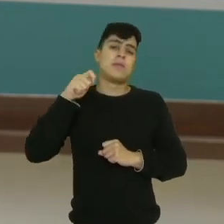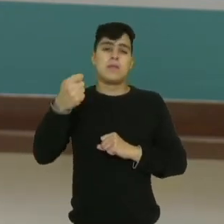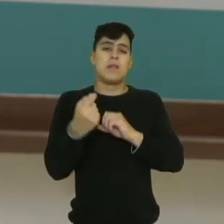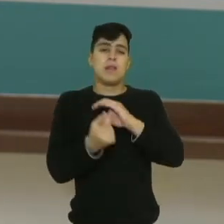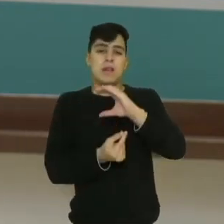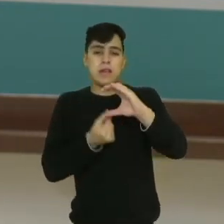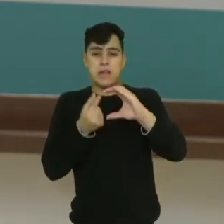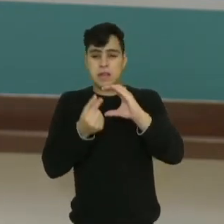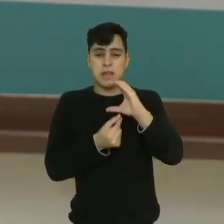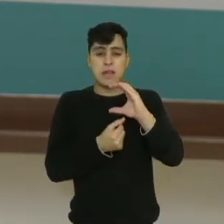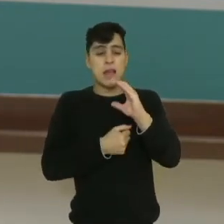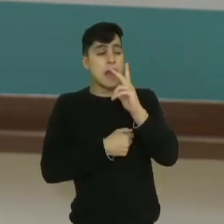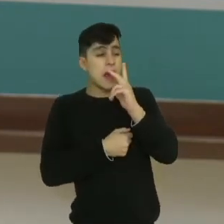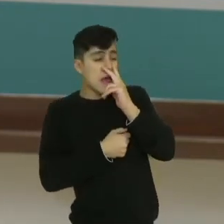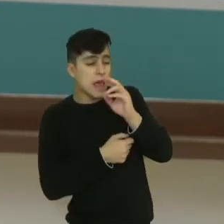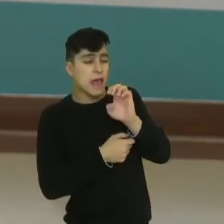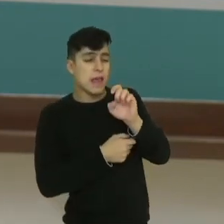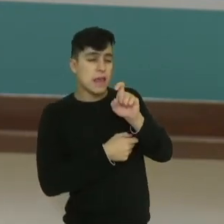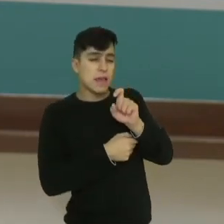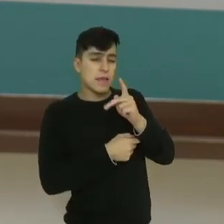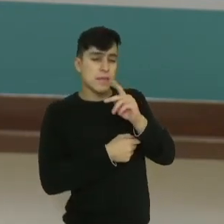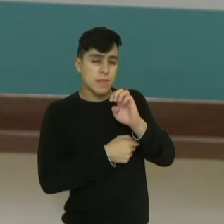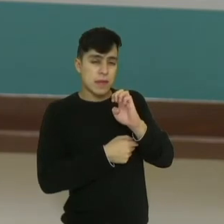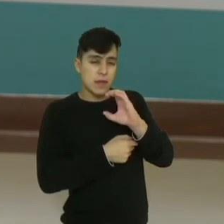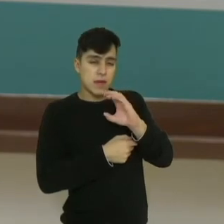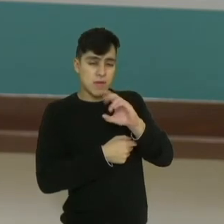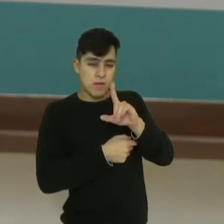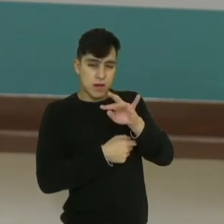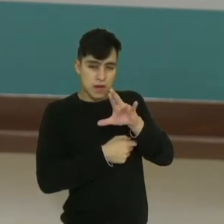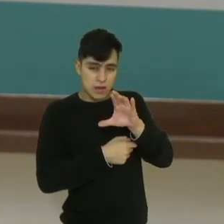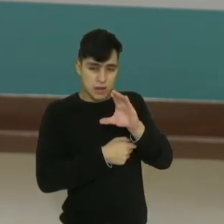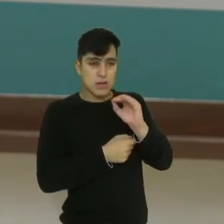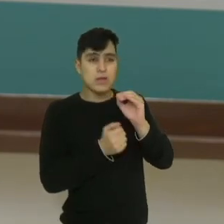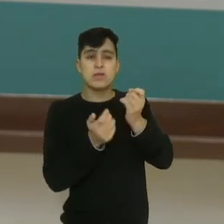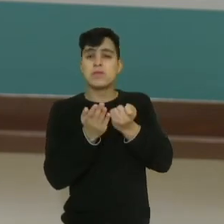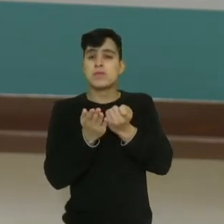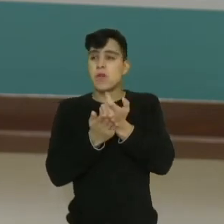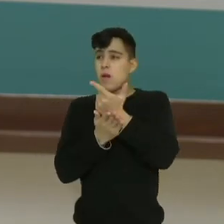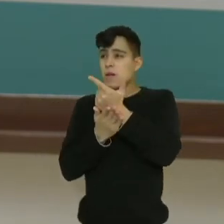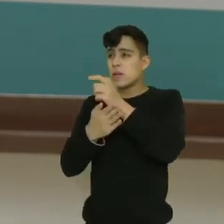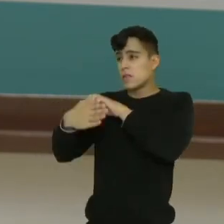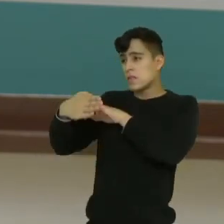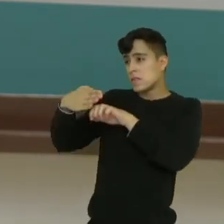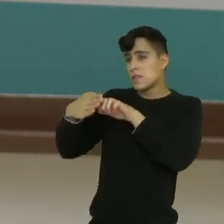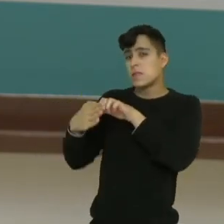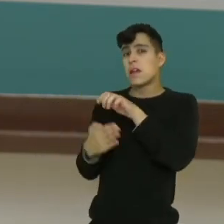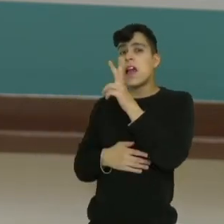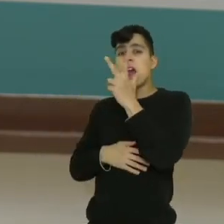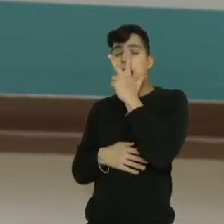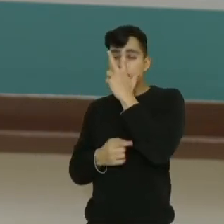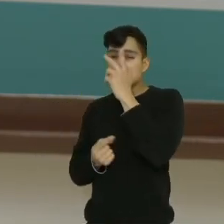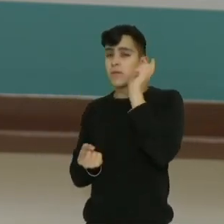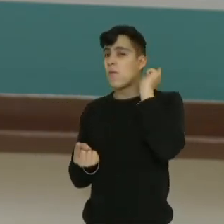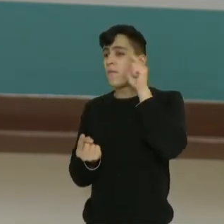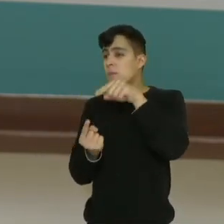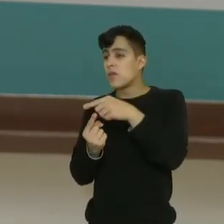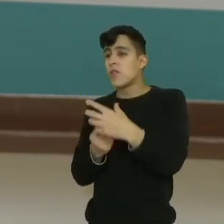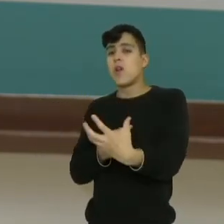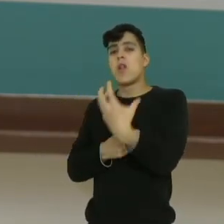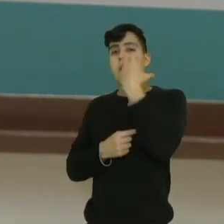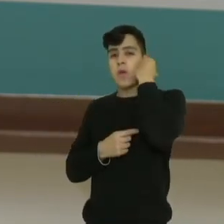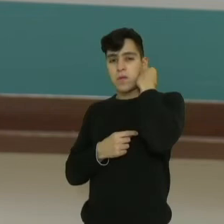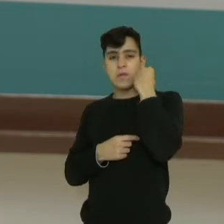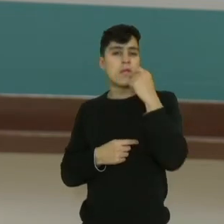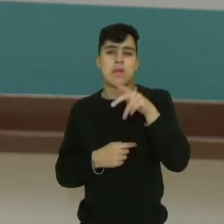capital especulativo, onde muitas pessoas só compram pedaços de empresa com o objetivo de ter lucro.